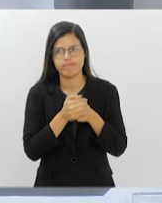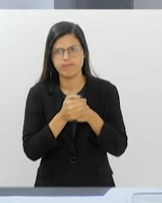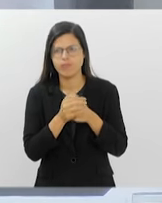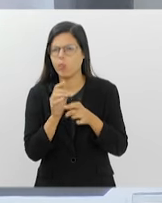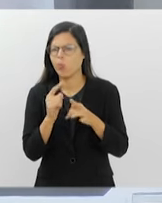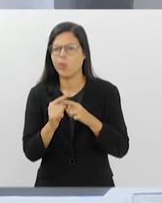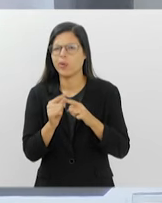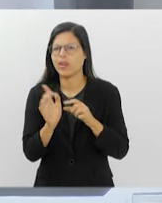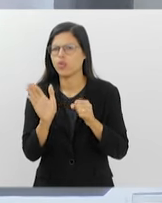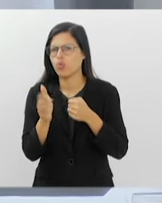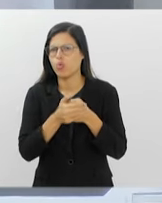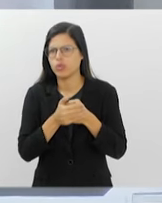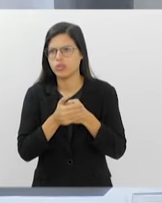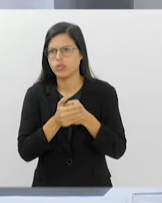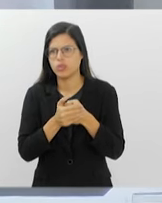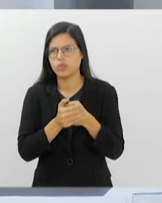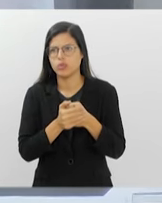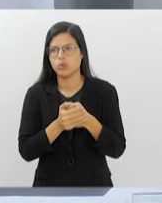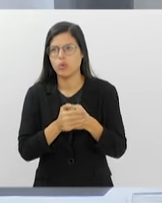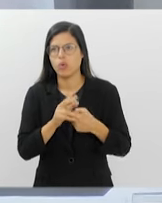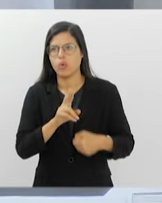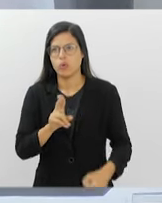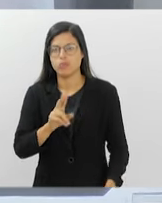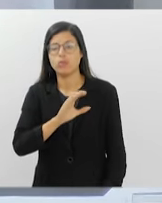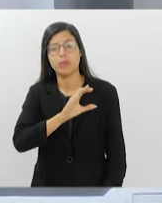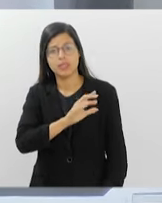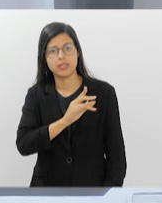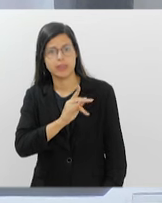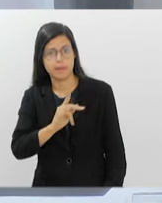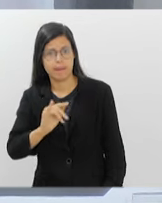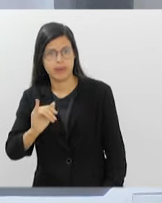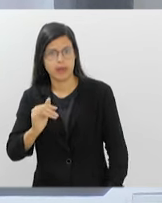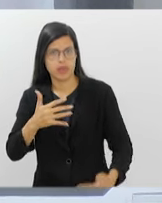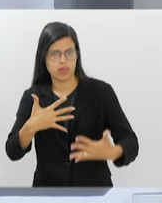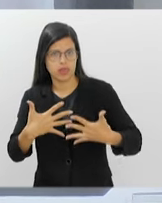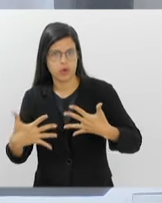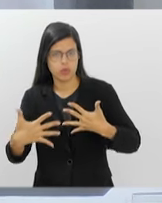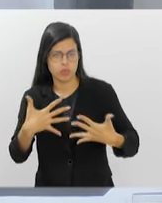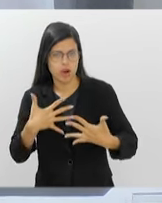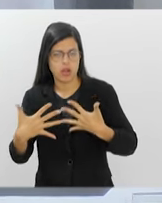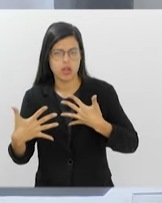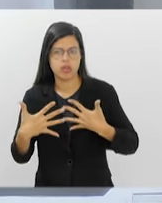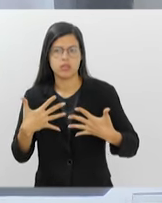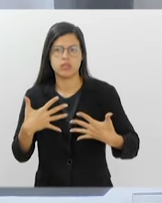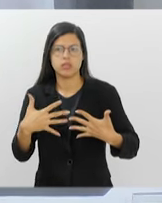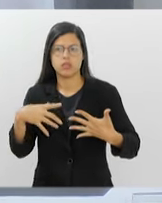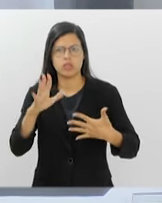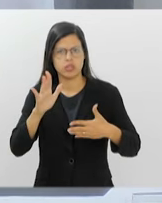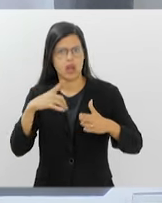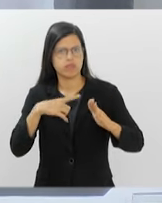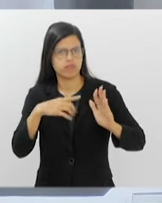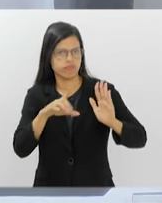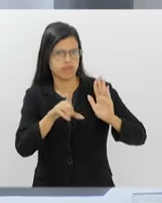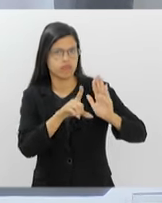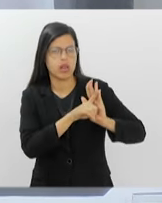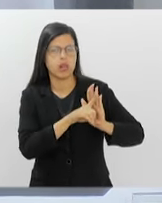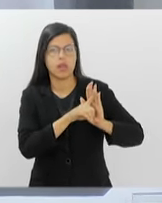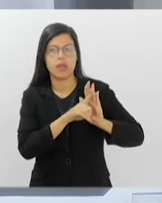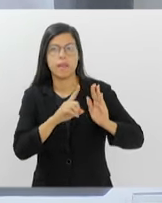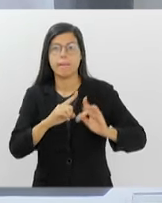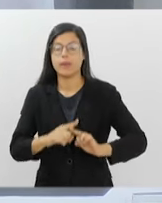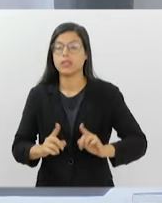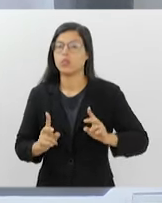sigilo por isso que o nome dessa CPI é CPI da Transparência já existe uma lei para isso Mas eles